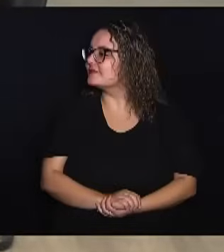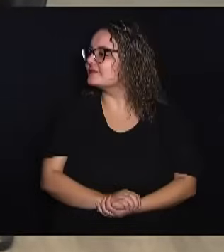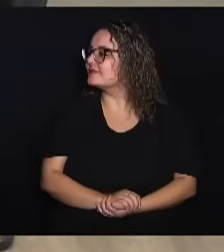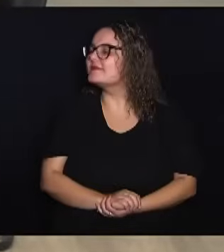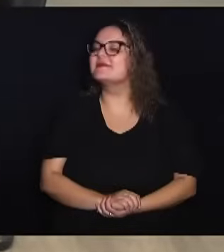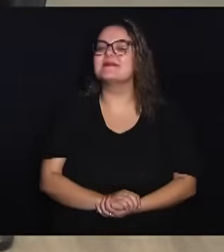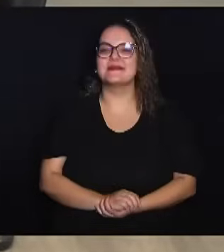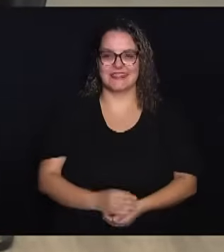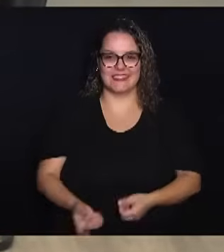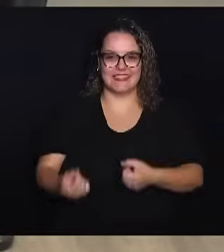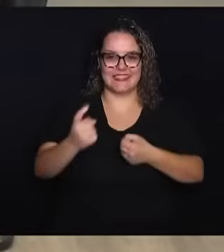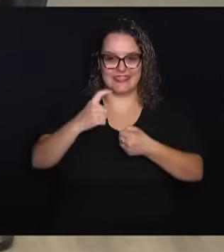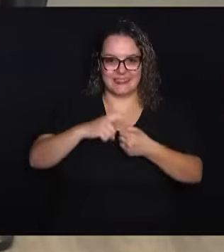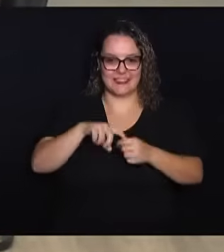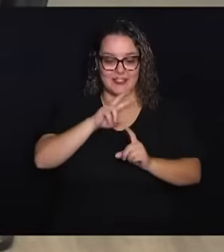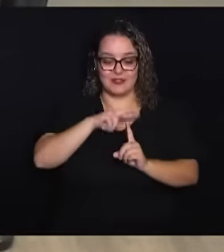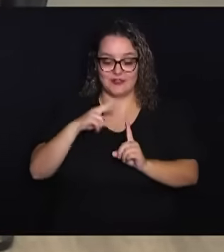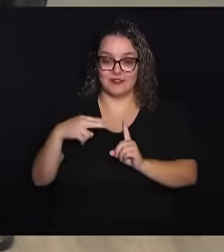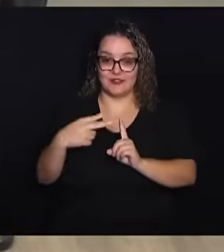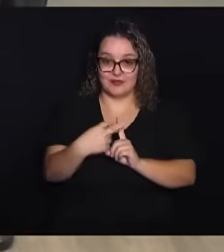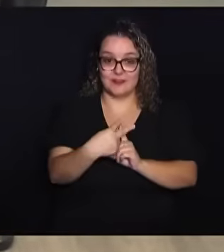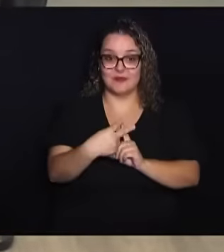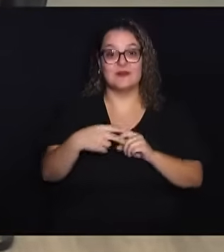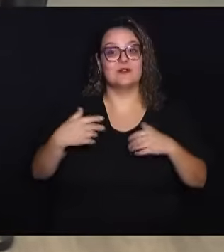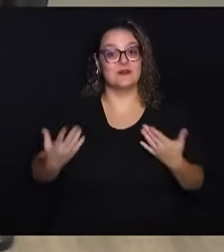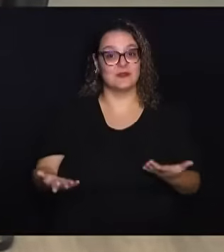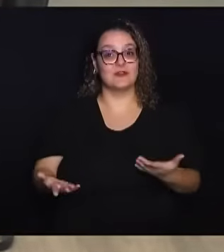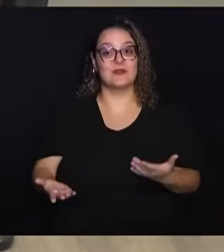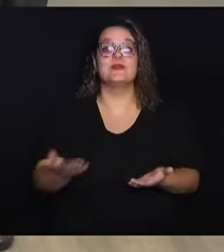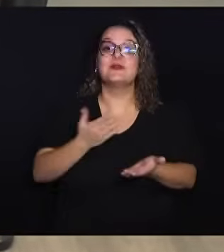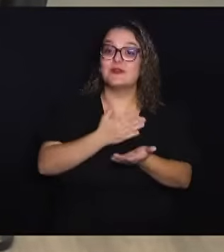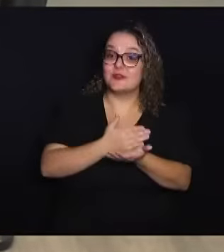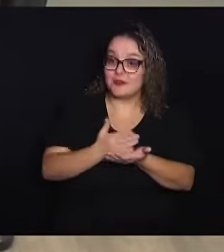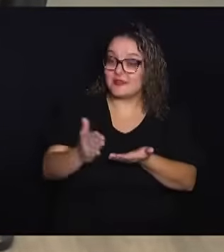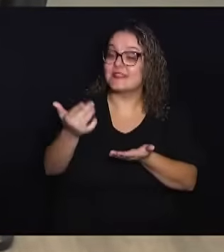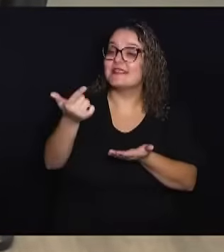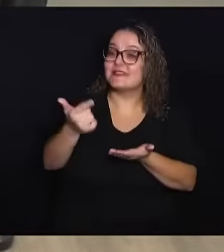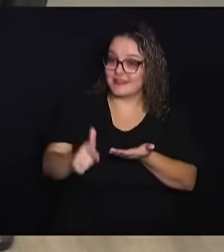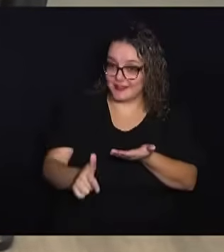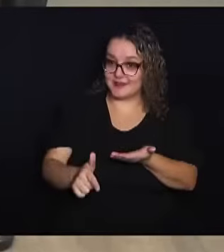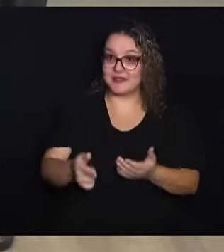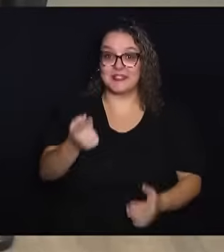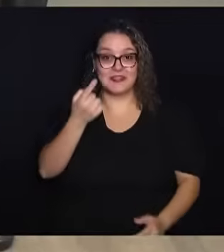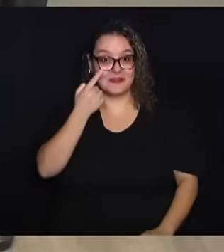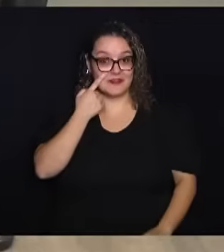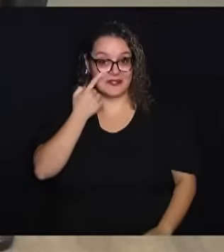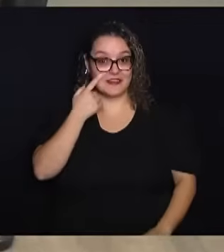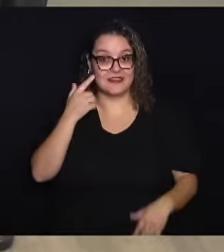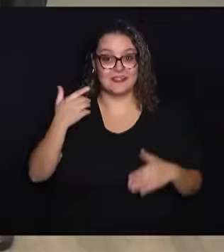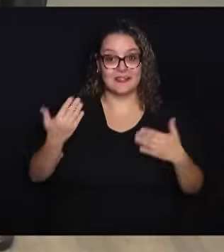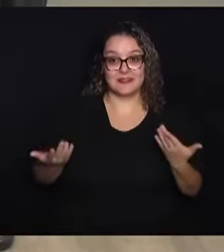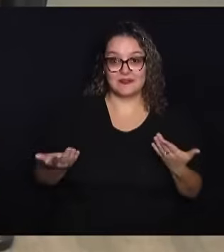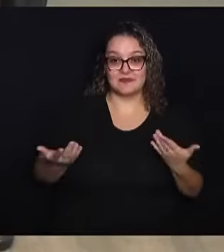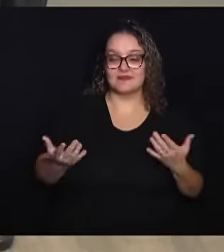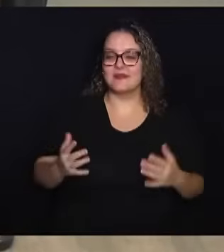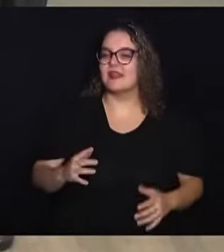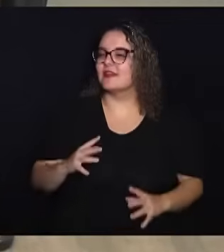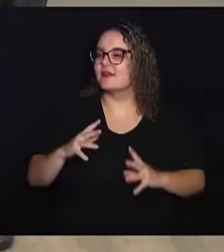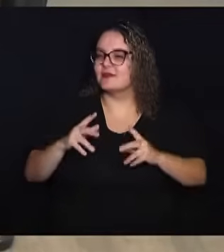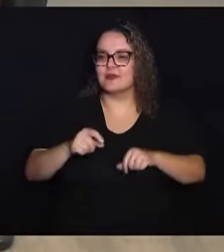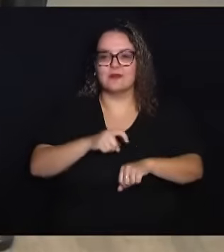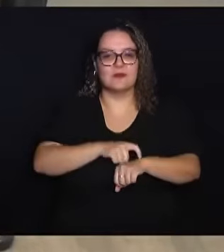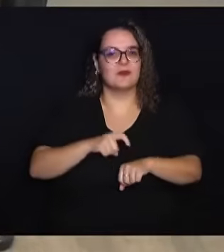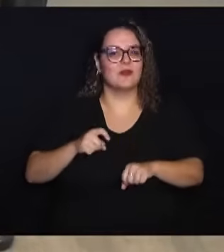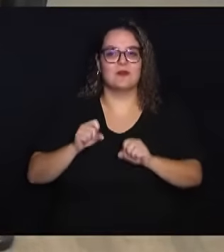Estamos de volta com o nosso ponto de vista, estamos recomeçando, tá vendo só como a todo momento a